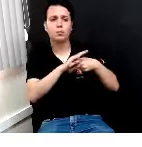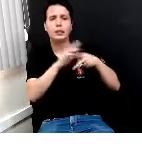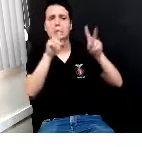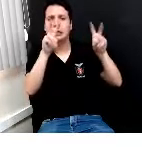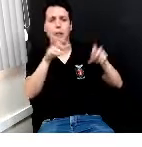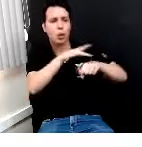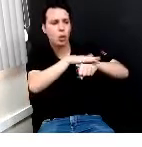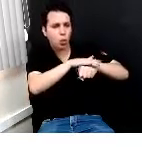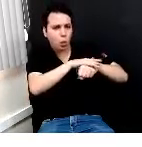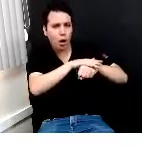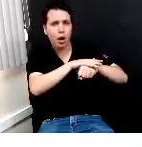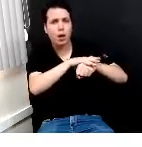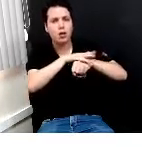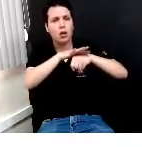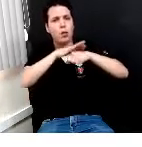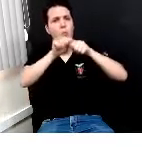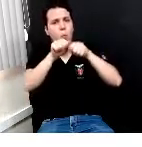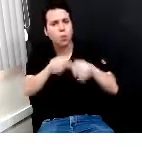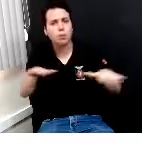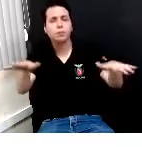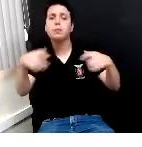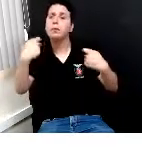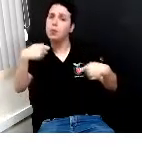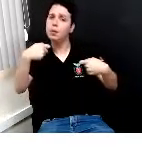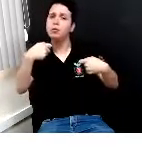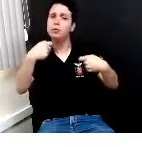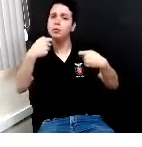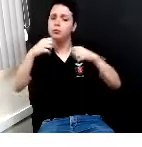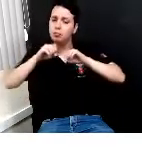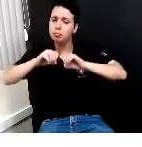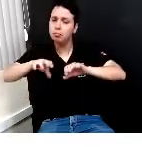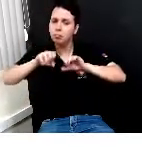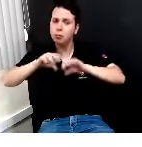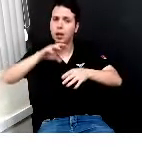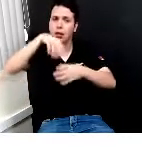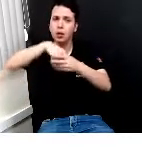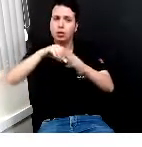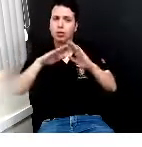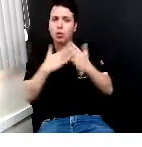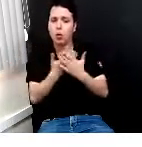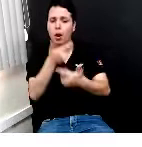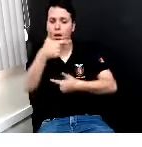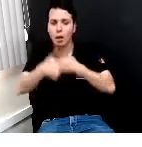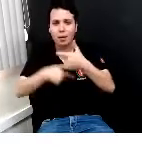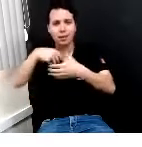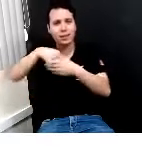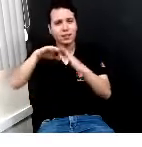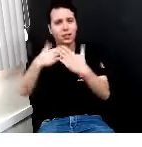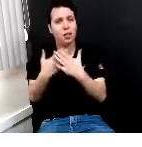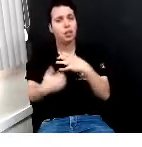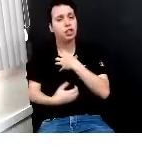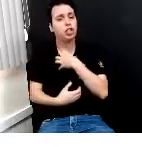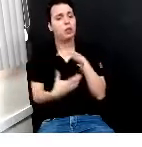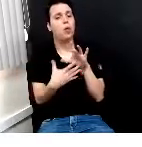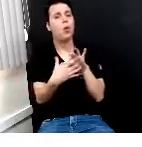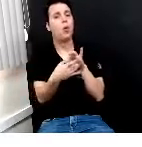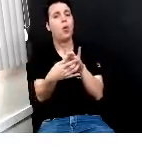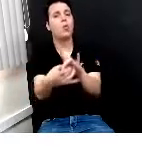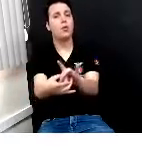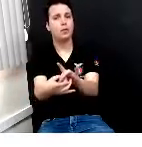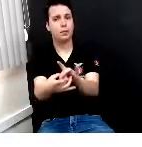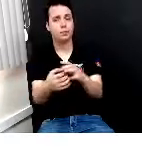das epidemias, elas devem ser trabalhadas sempre que possível na escola, na forma contextual. Então, por isso, todas as